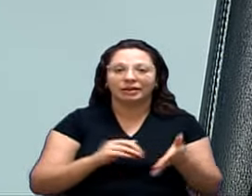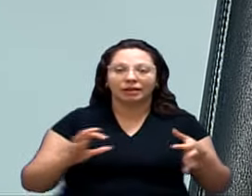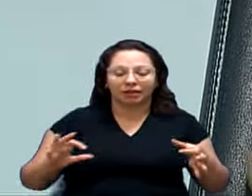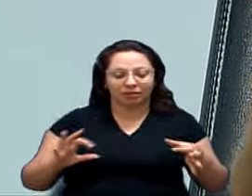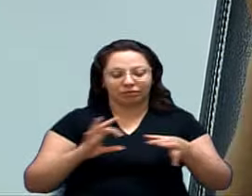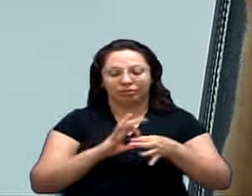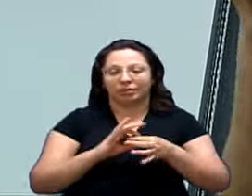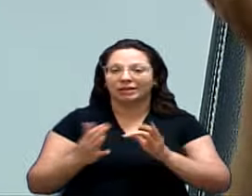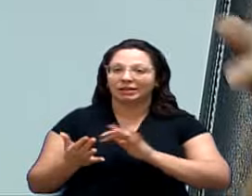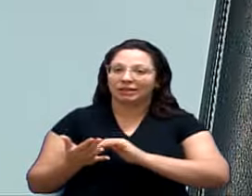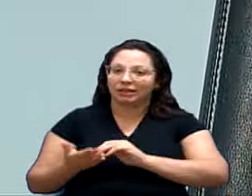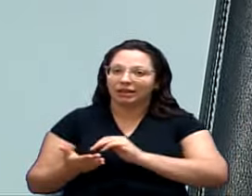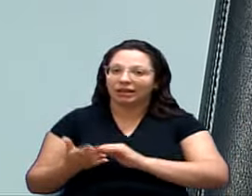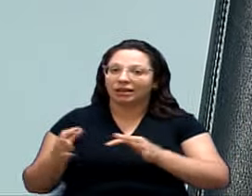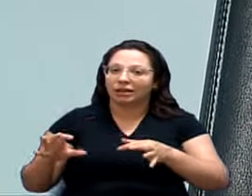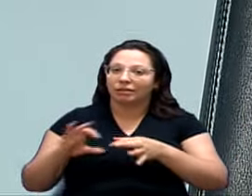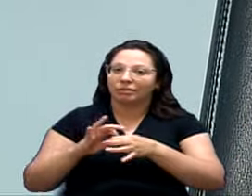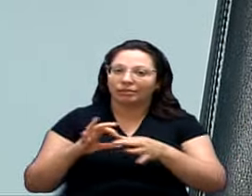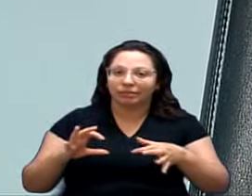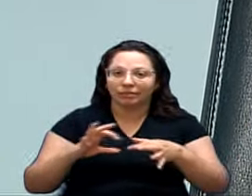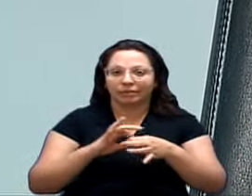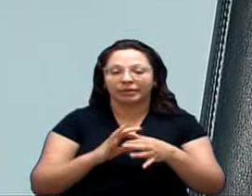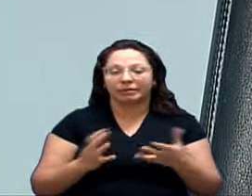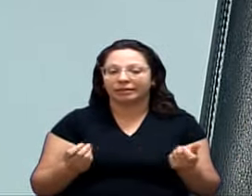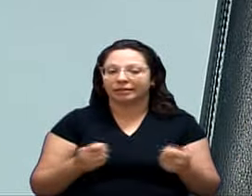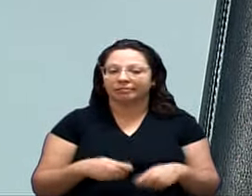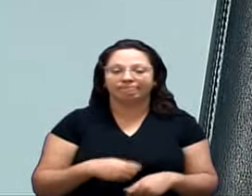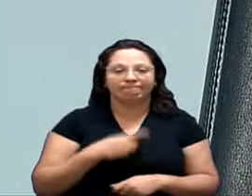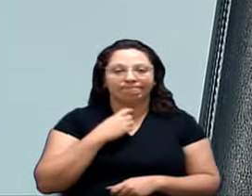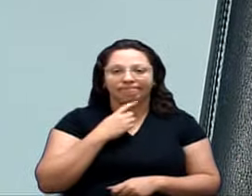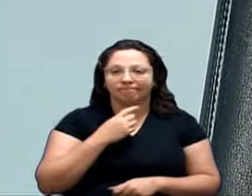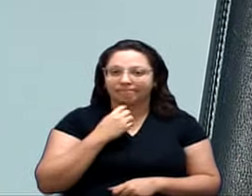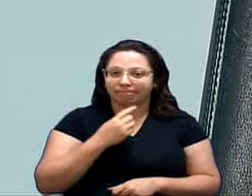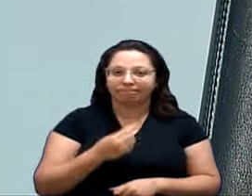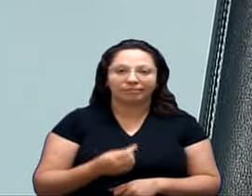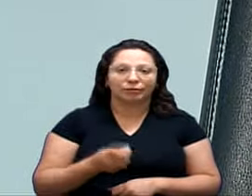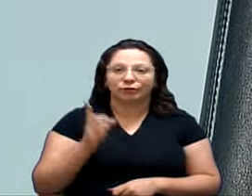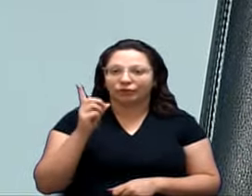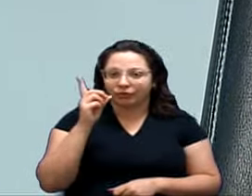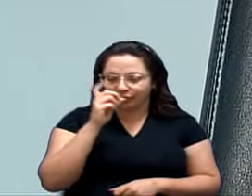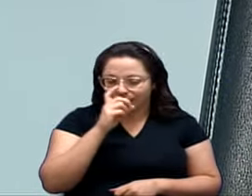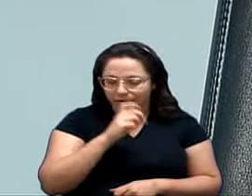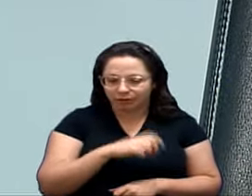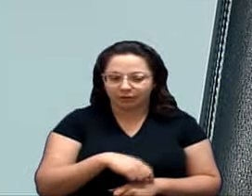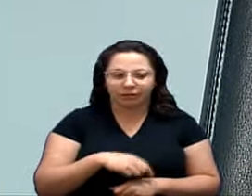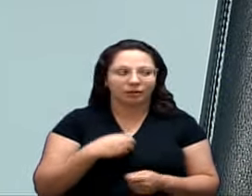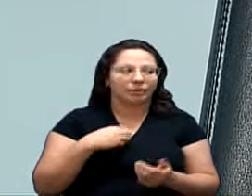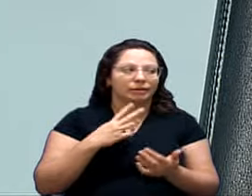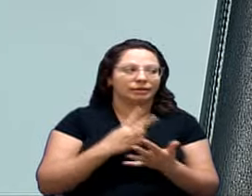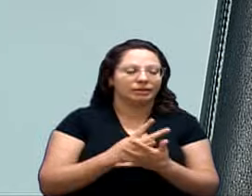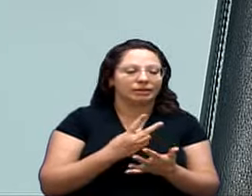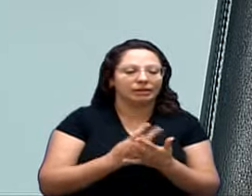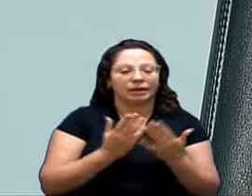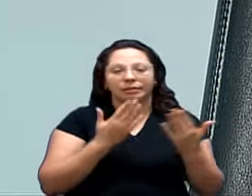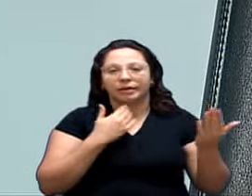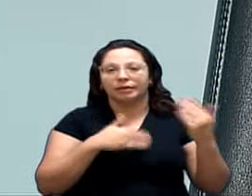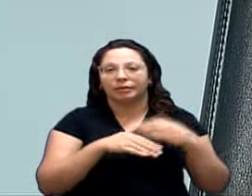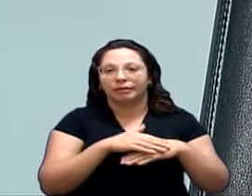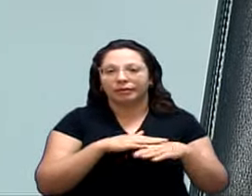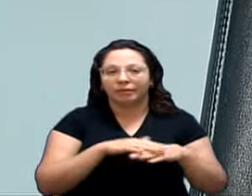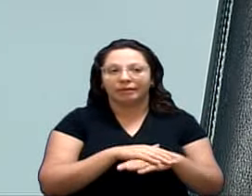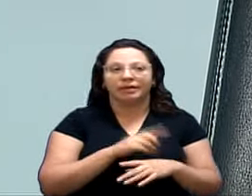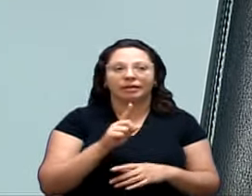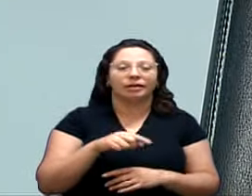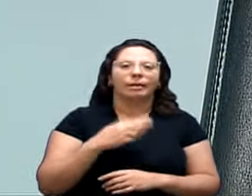também é muito claro para todos nós inclusive na questão que eu sempre converso com Maurício em relação a